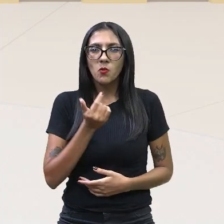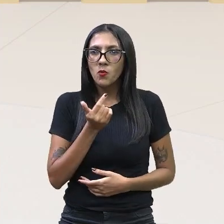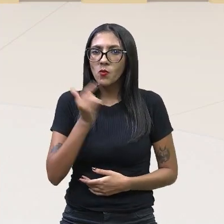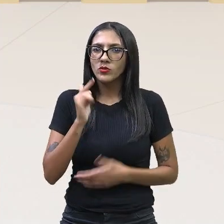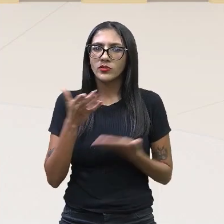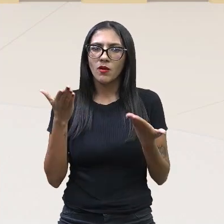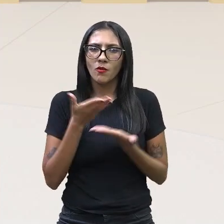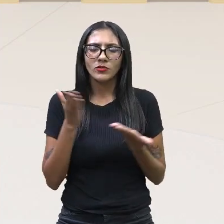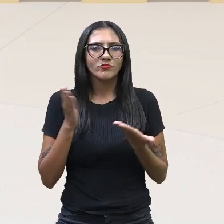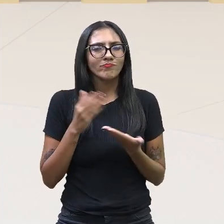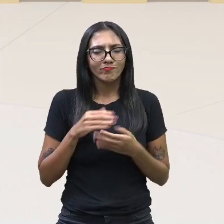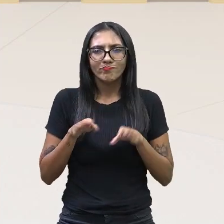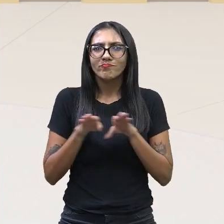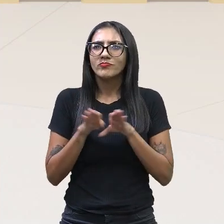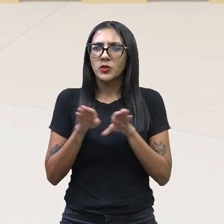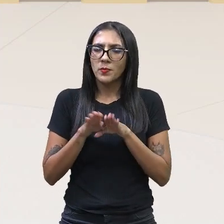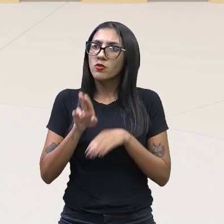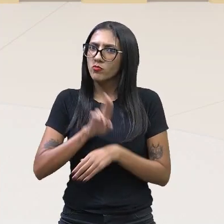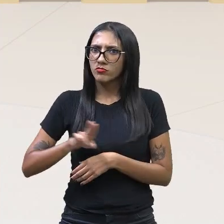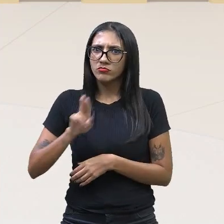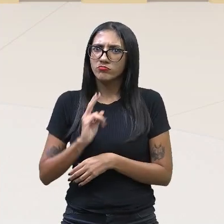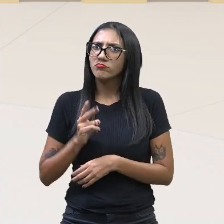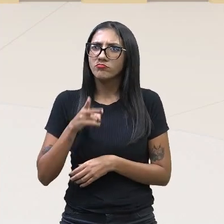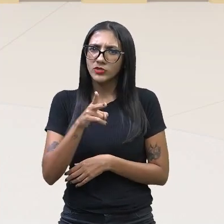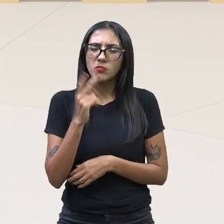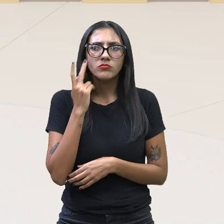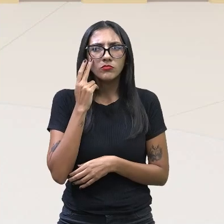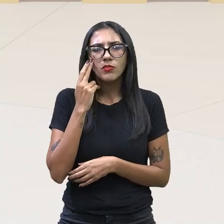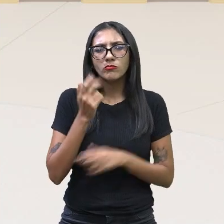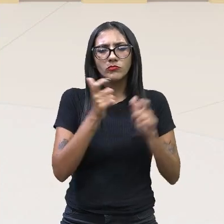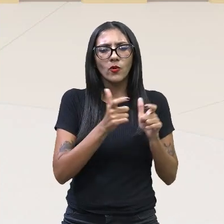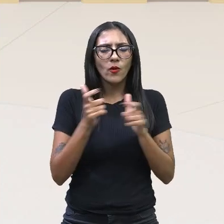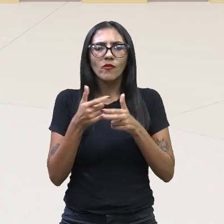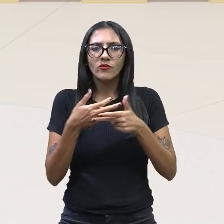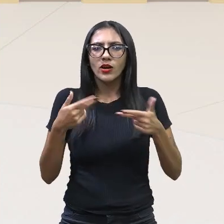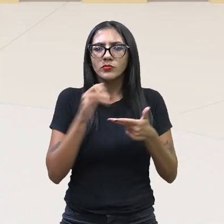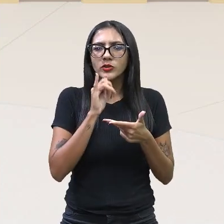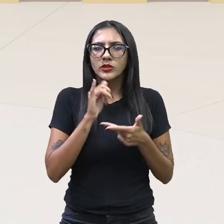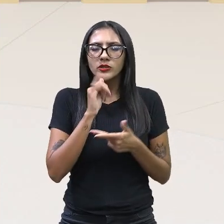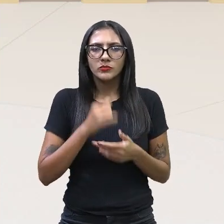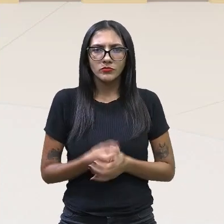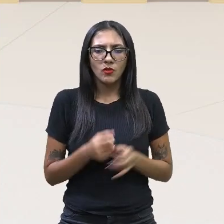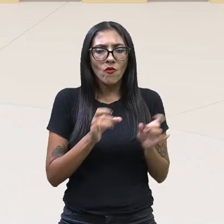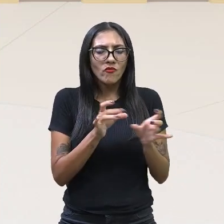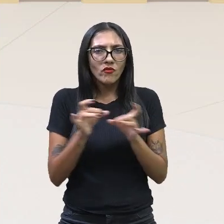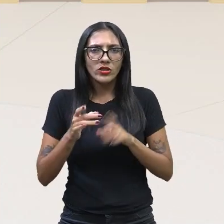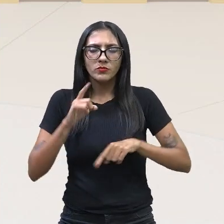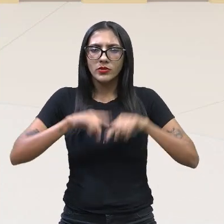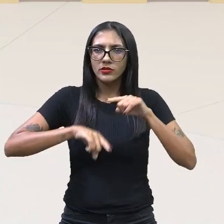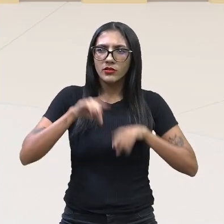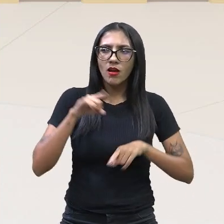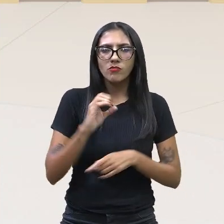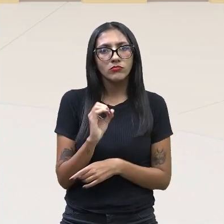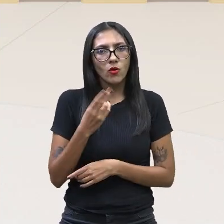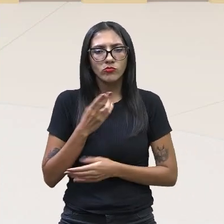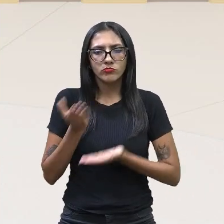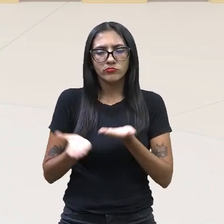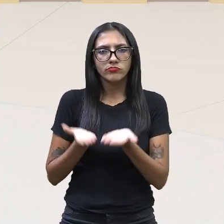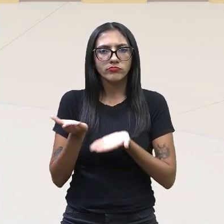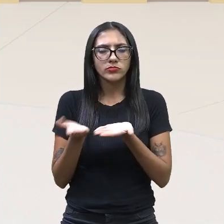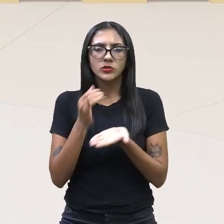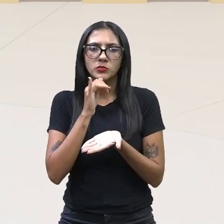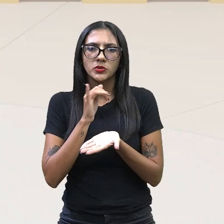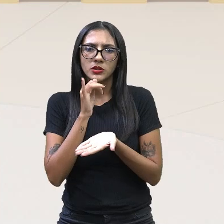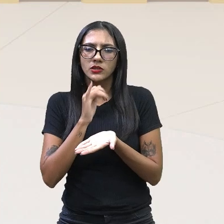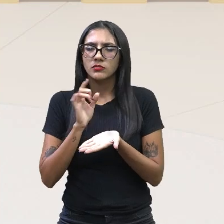gente, um clássico, né, que as pessoas utilizam, é bastante comum nos bairros, a venda de um produto ou de um serviço, mas de uma forma